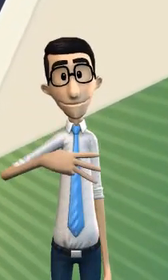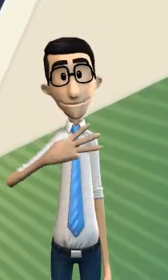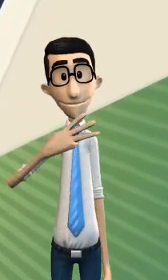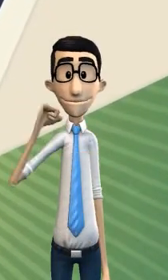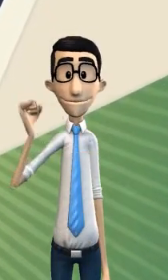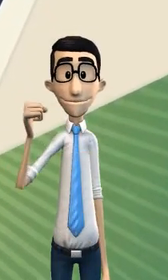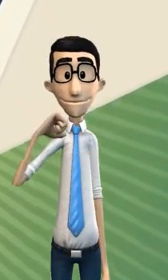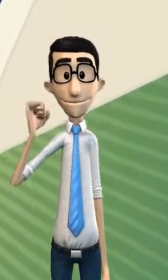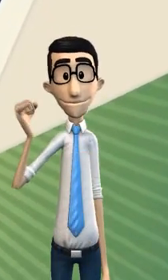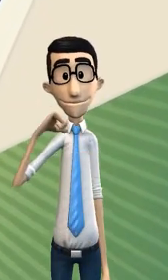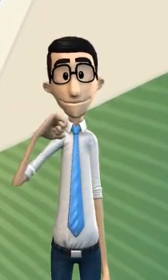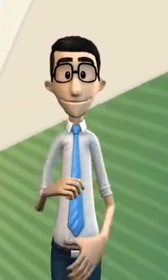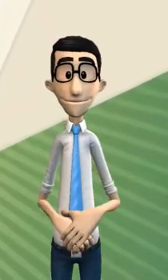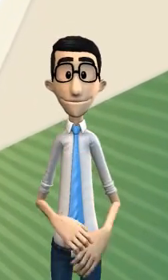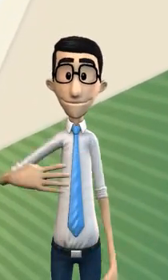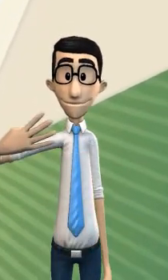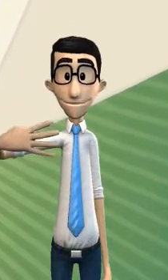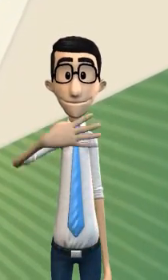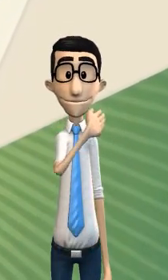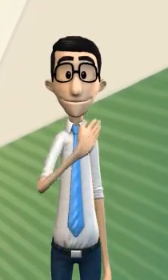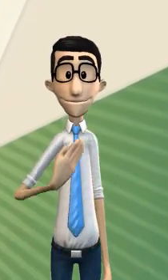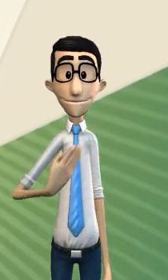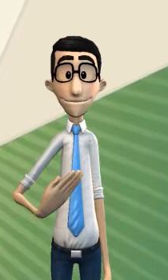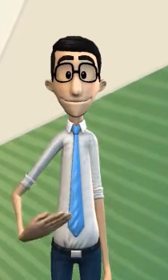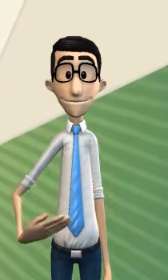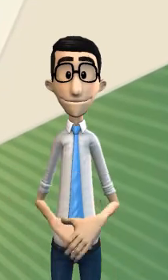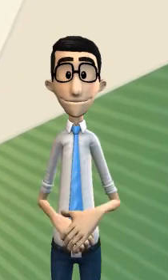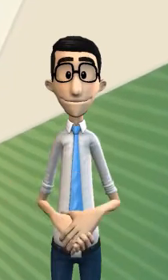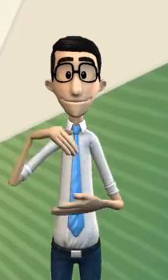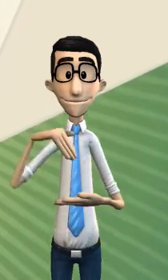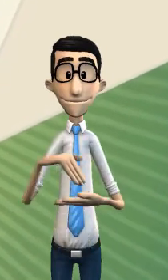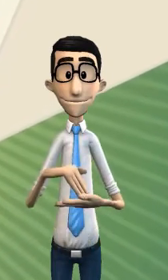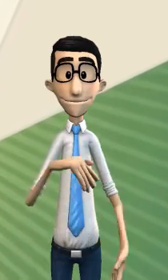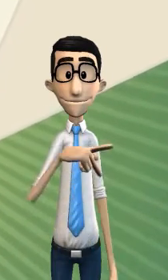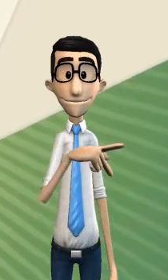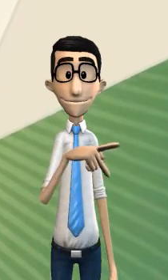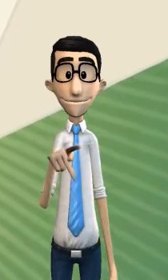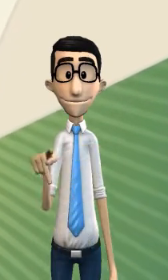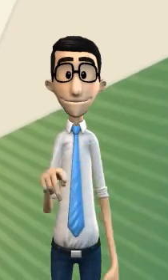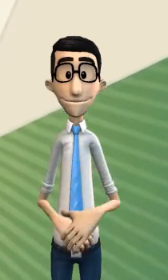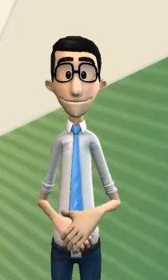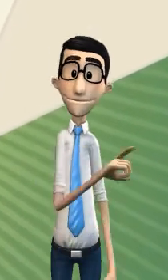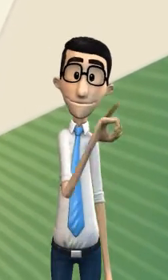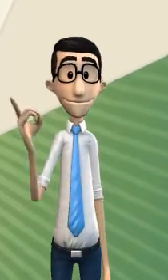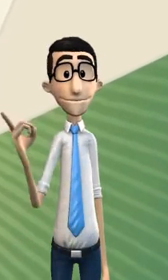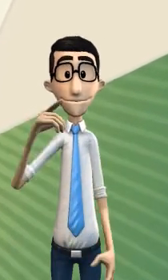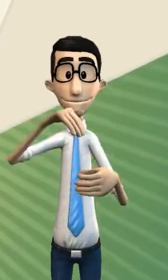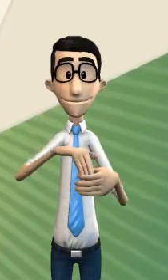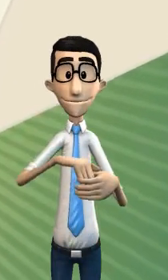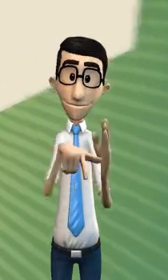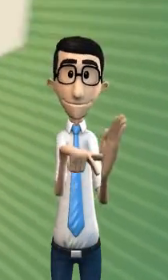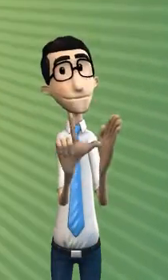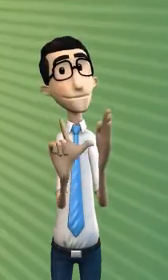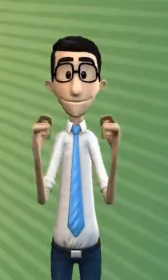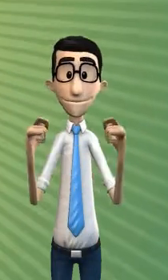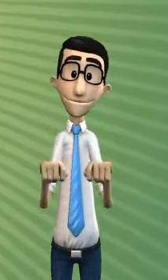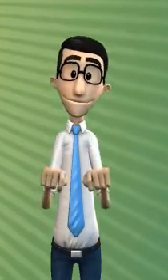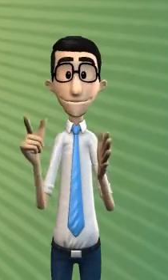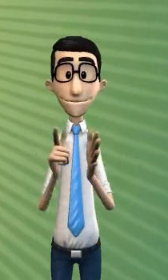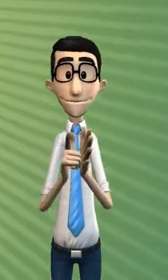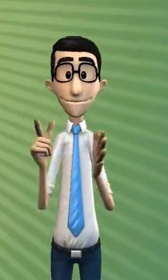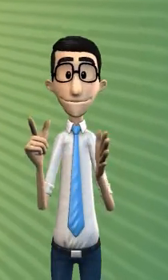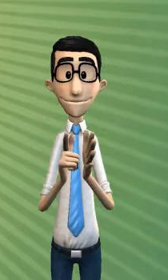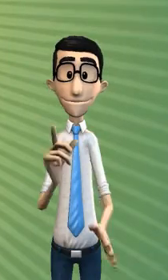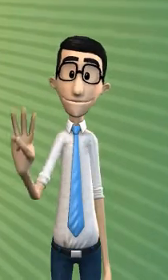distrital, deputado federal, senador, governador, presidente. Para ficar ainda